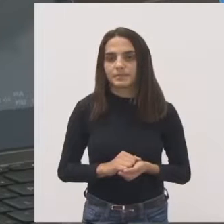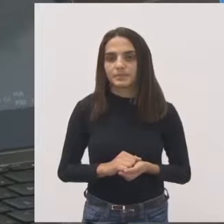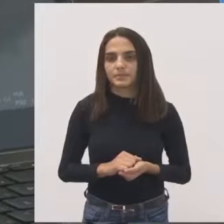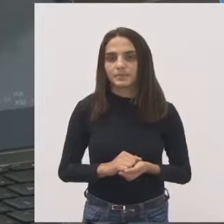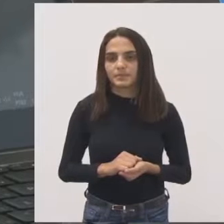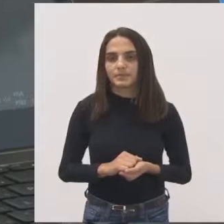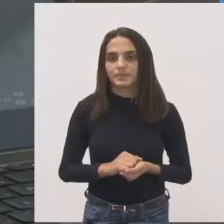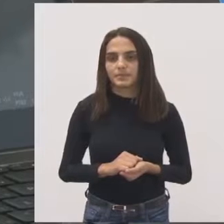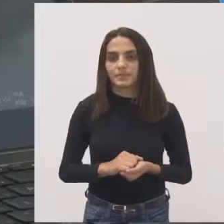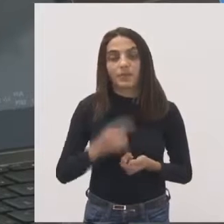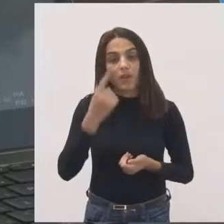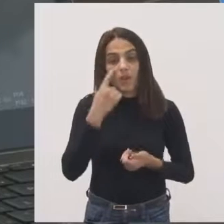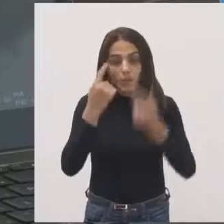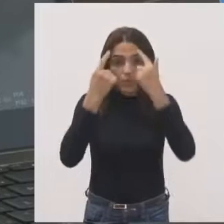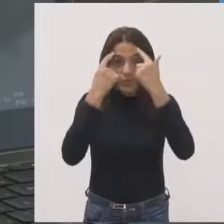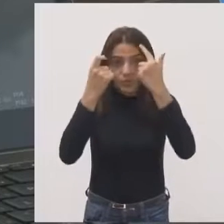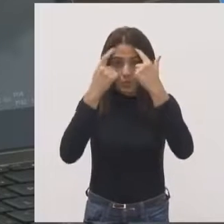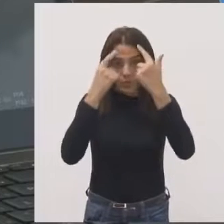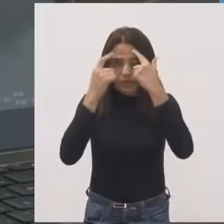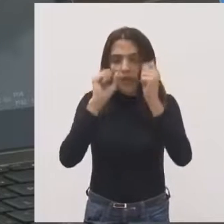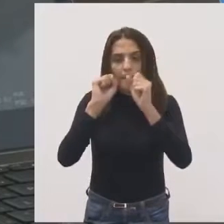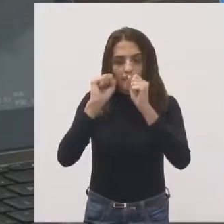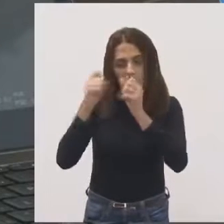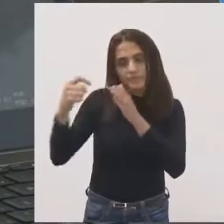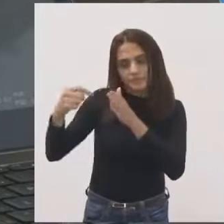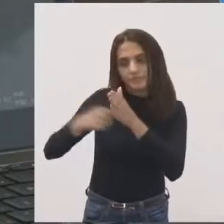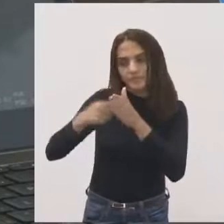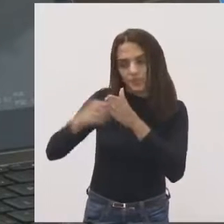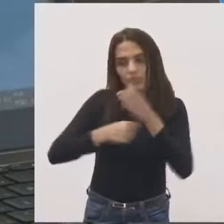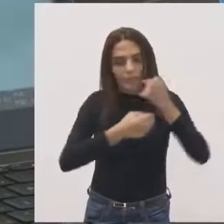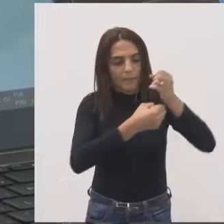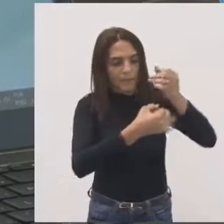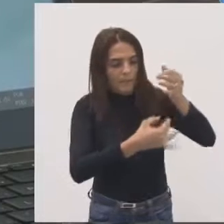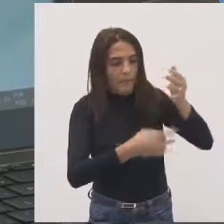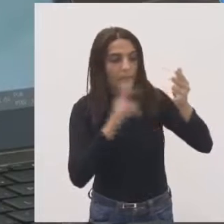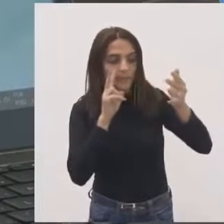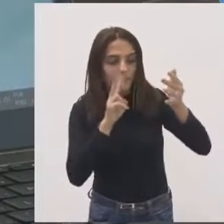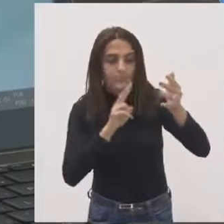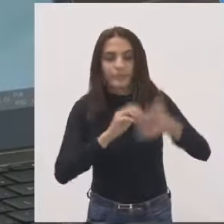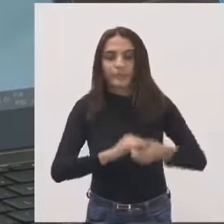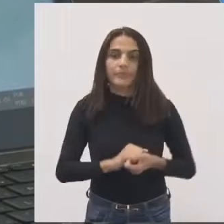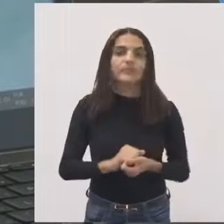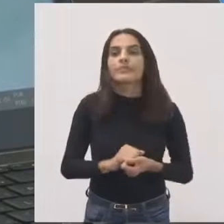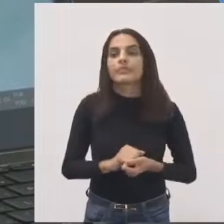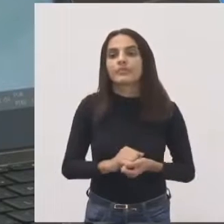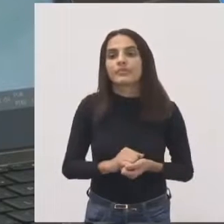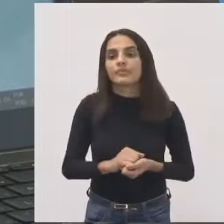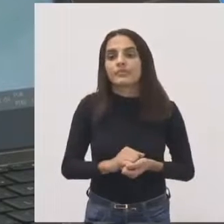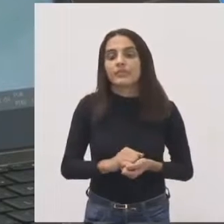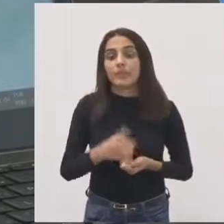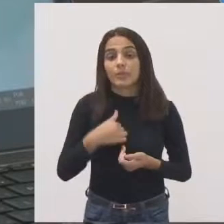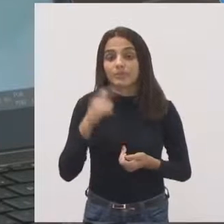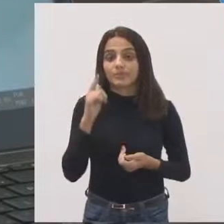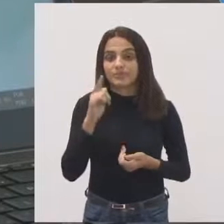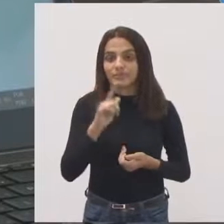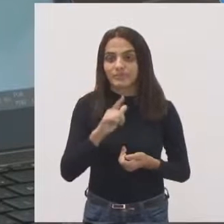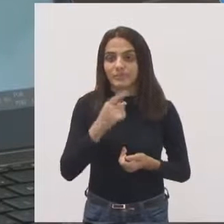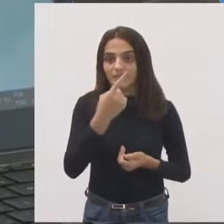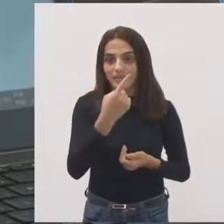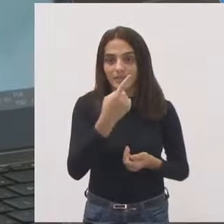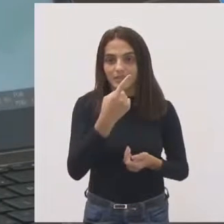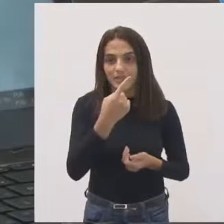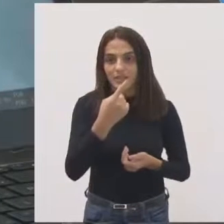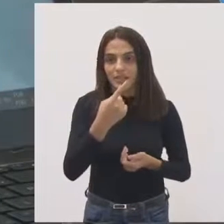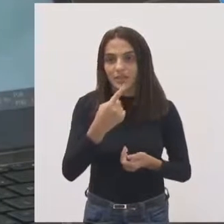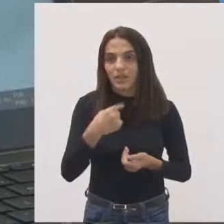Ó, gente, tendo dúvidas, podem mandar aqui que eu tô de olho aqui no chat, tá? Ó, pessoal, na loja aqui eu consegui, olha, sem